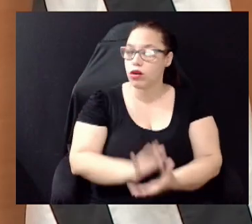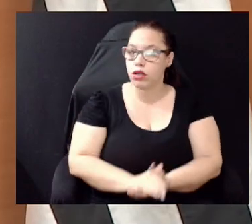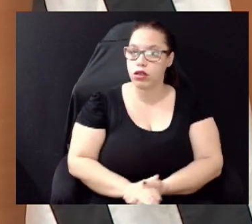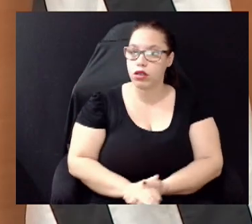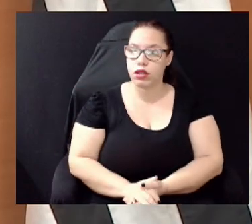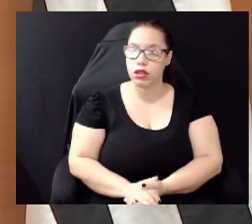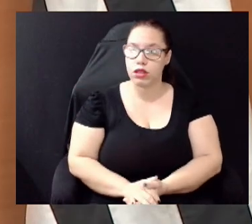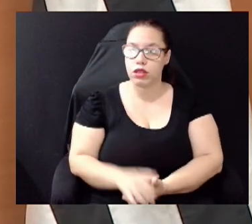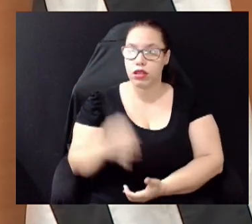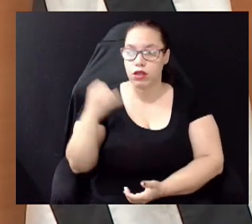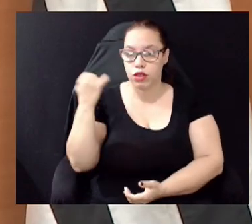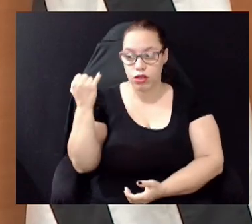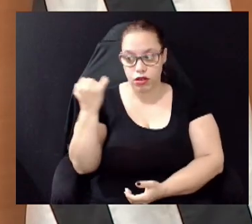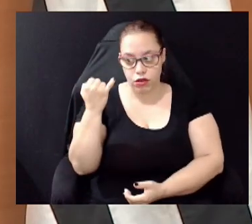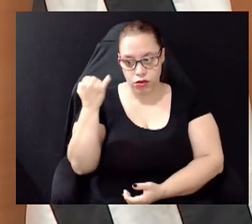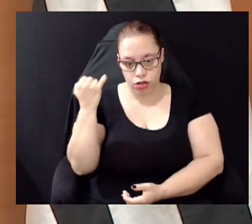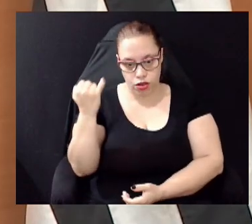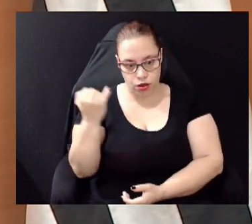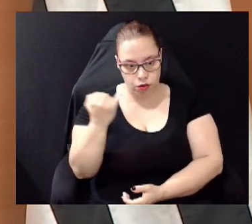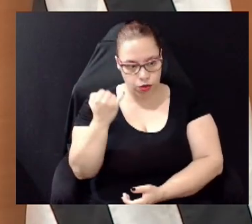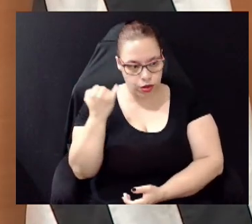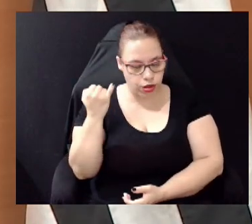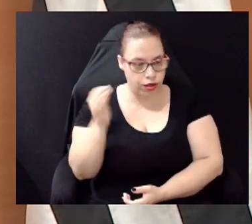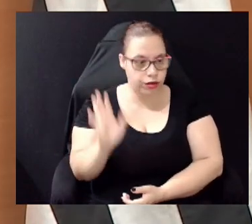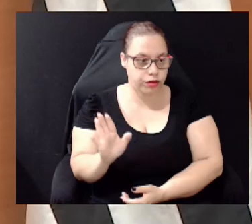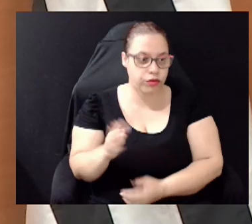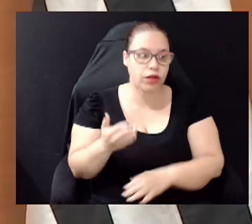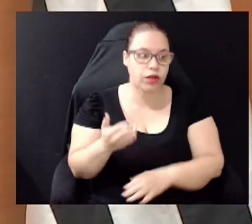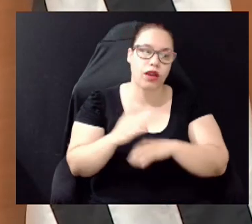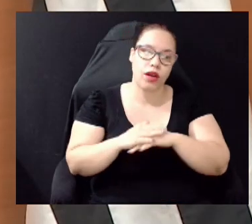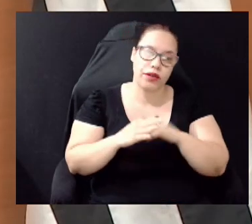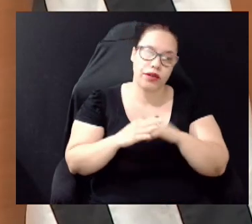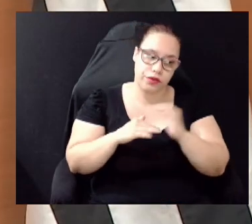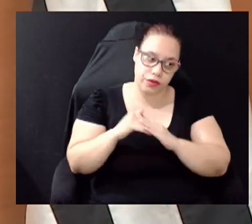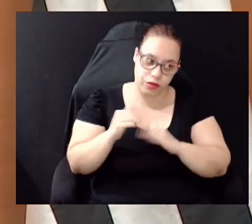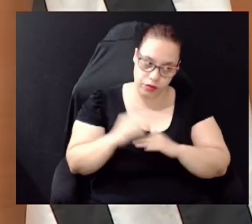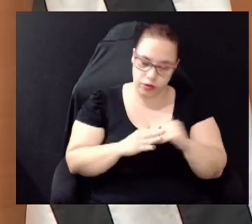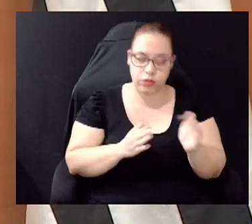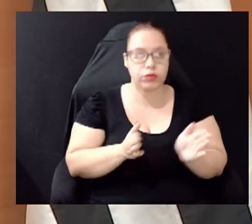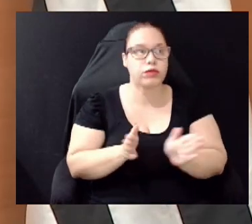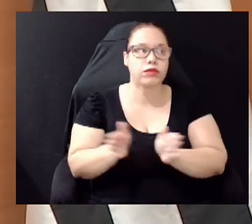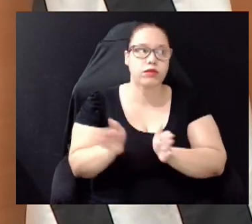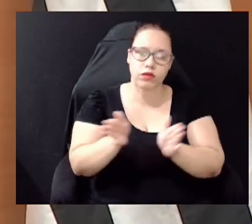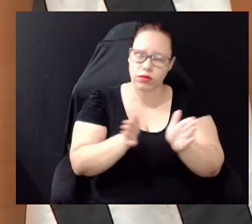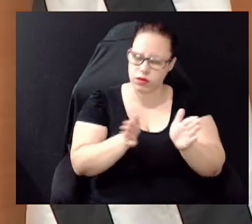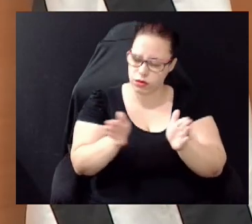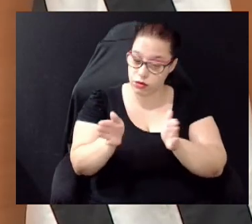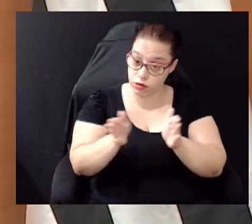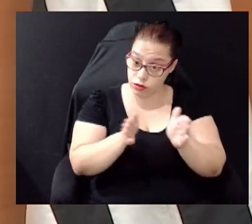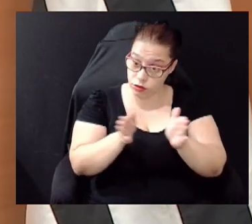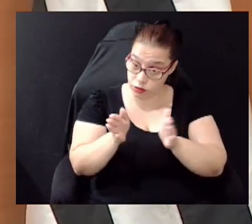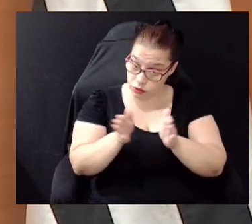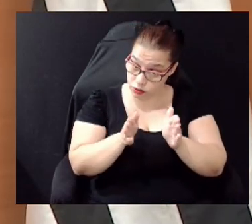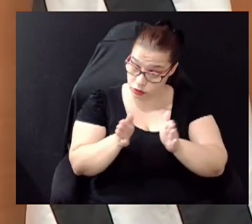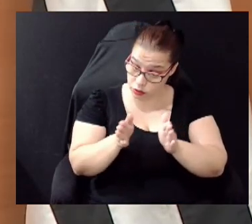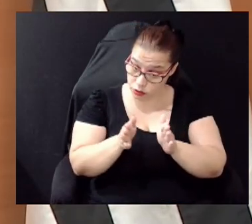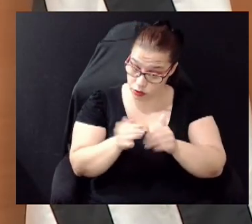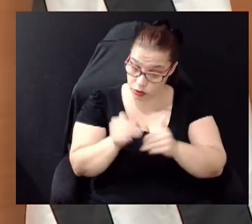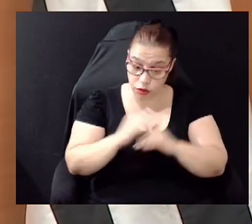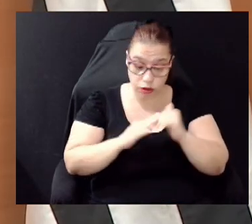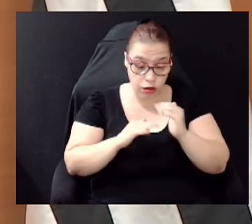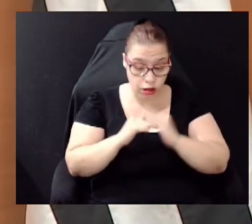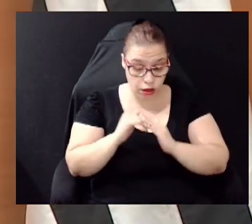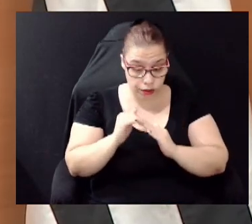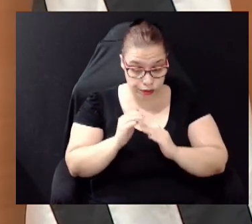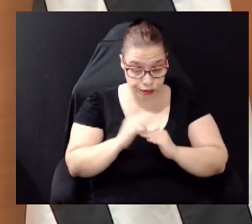importante a gente tratar, ter acesso ao tratamento, a esse